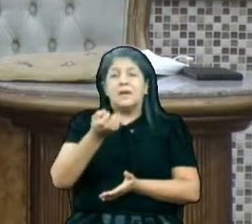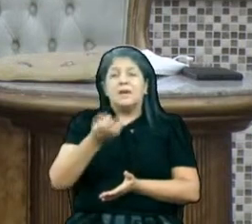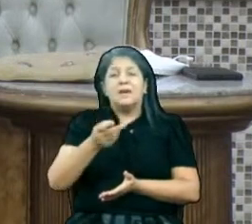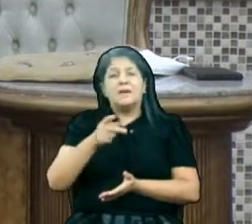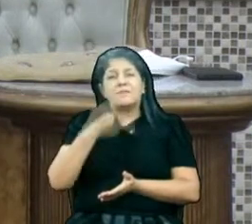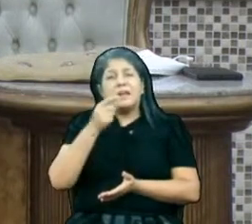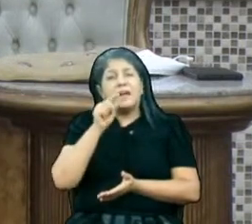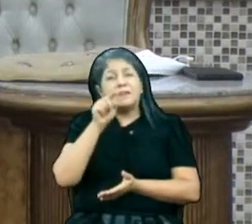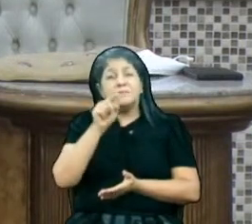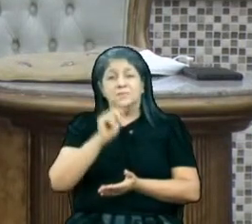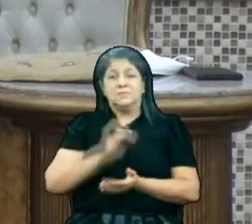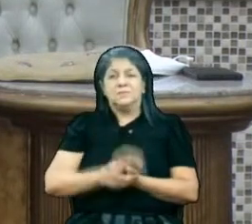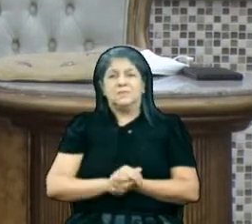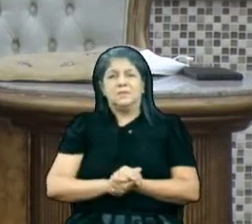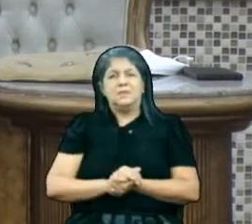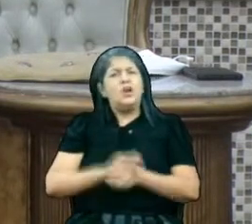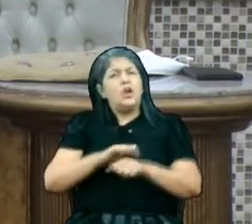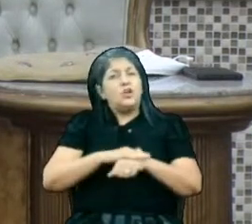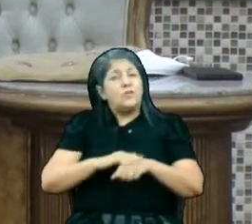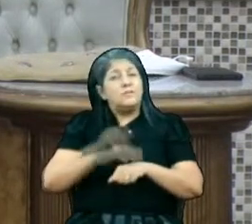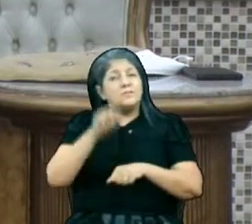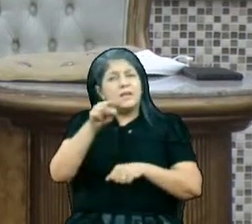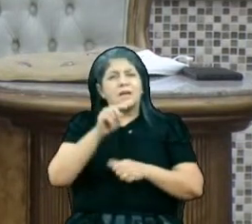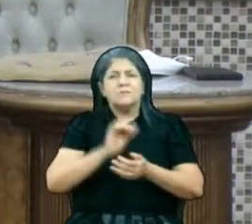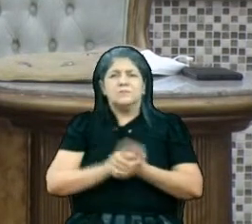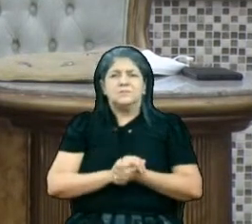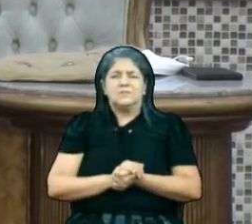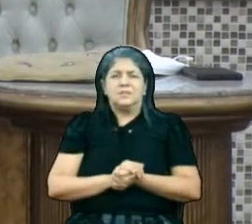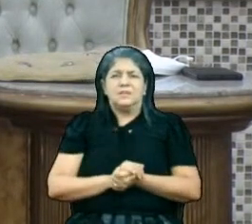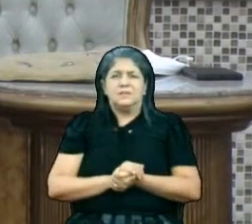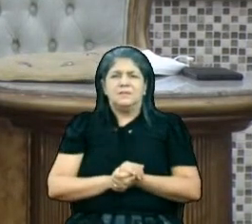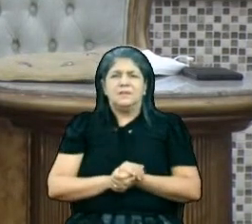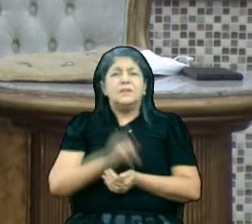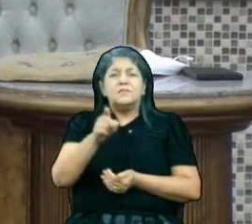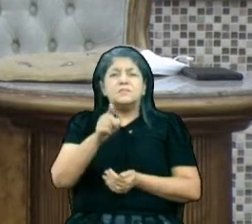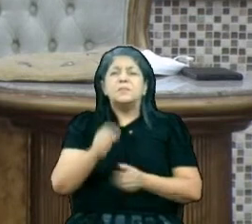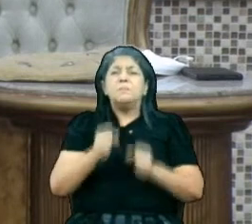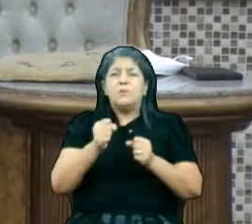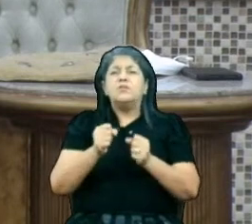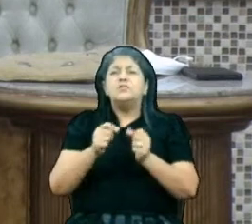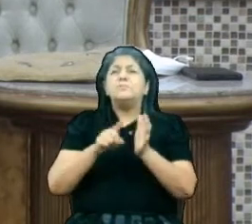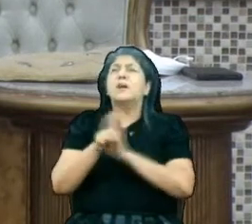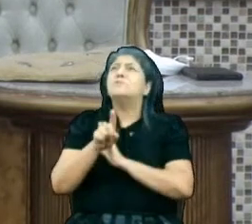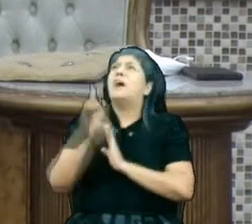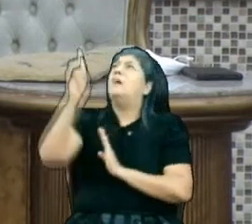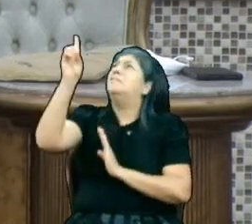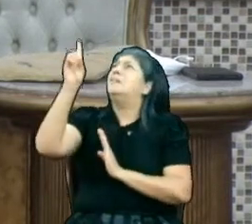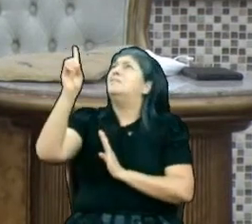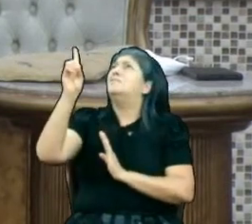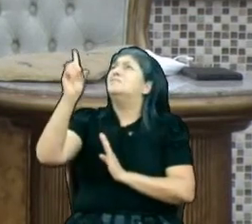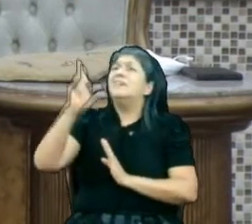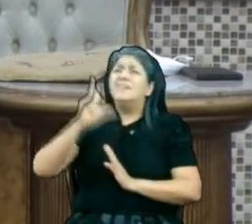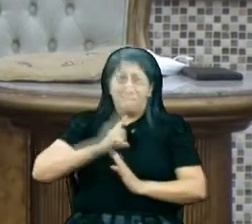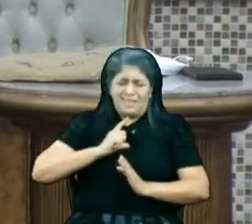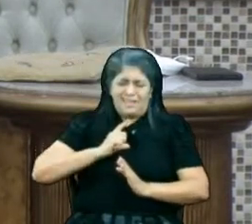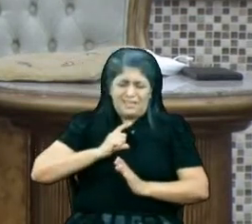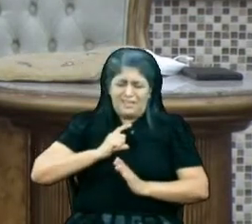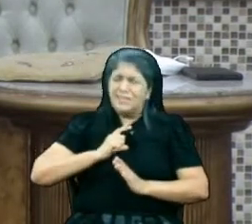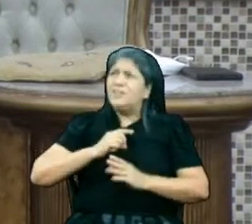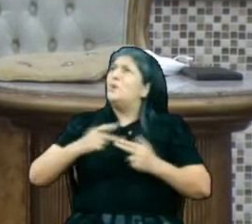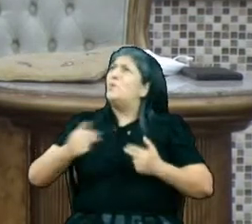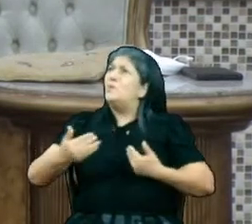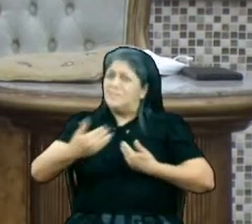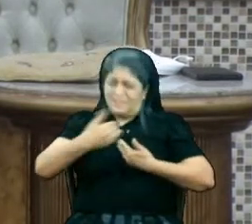sal misturou e disse assim Deus vê se a no meu coração na minha alma algum caminho que não tem agradado a